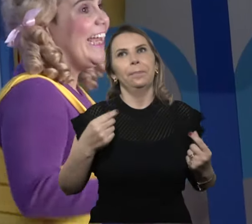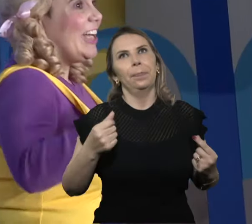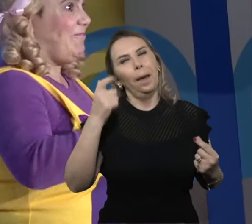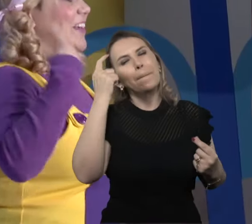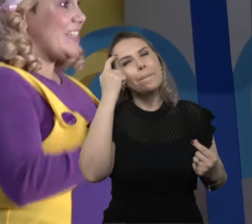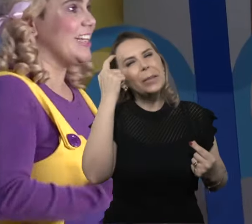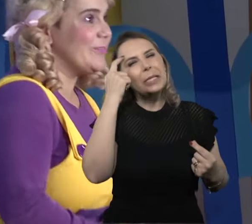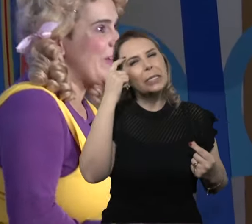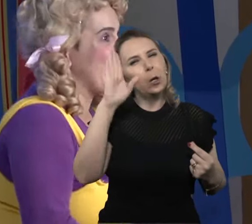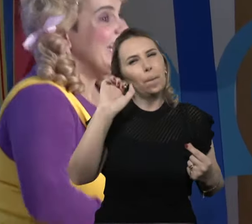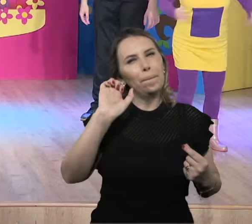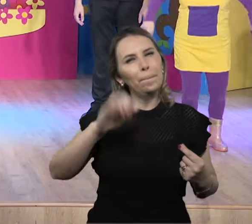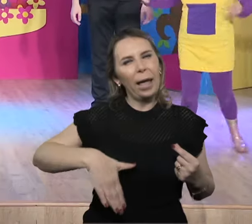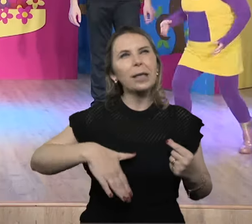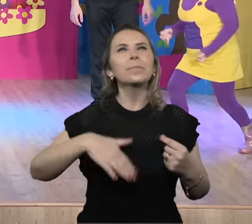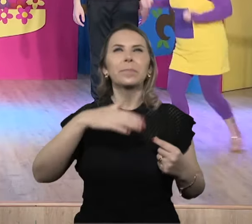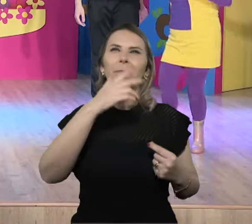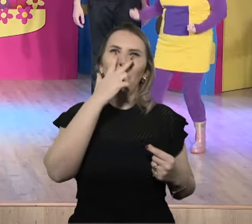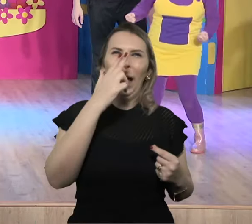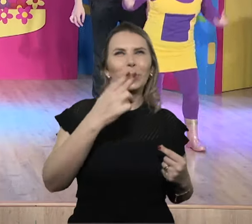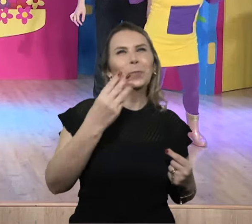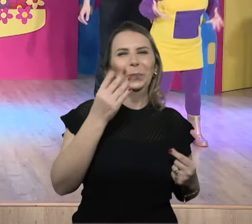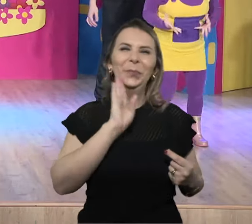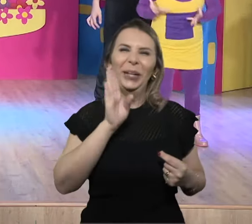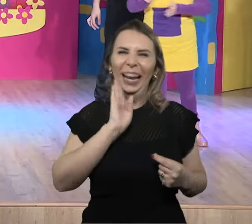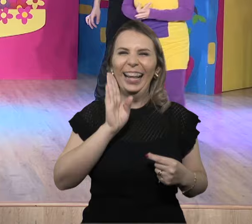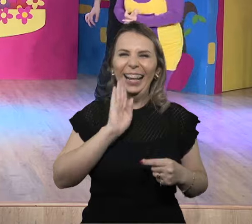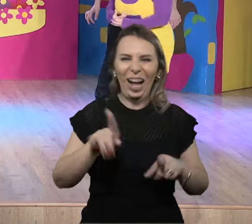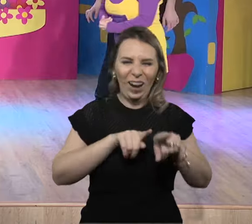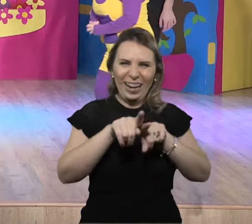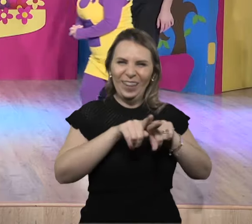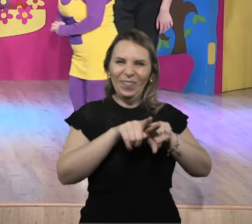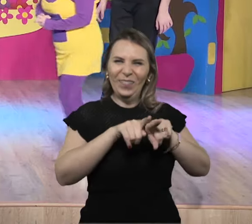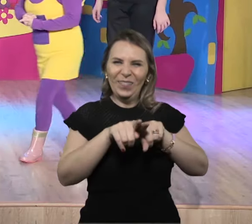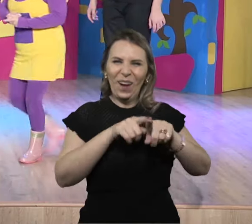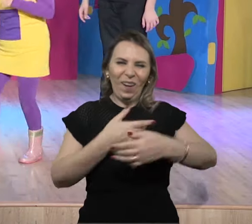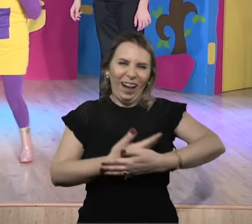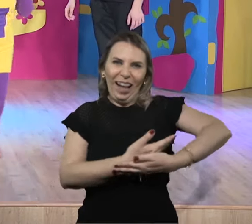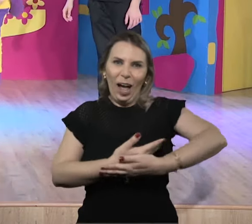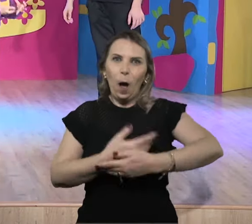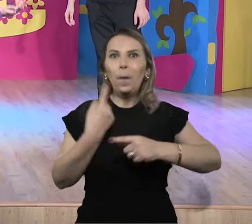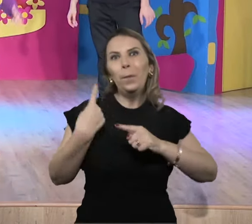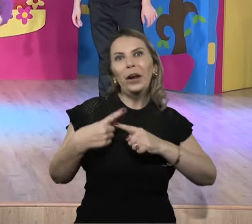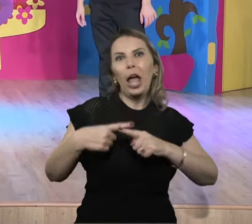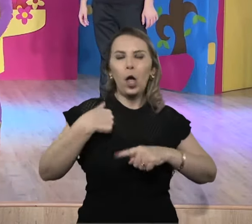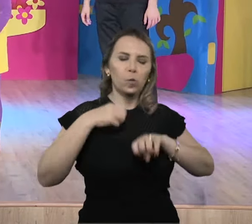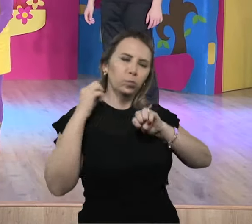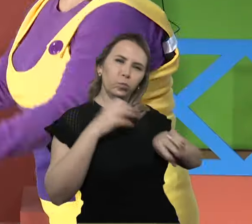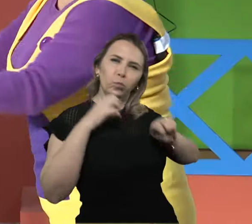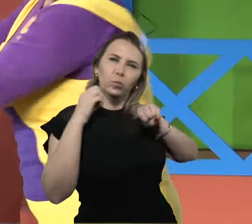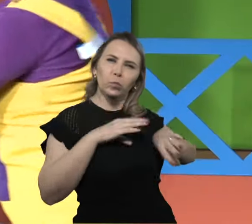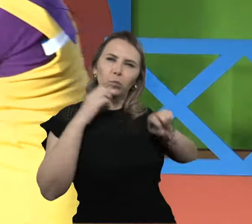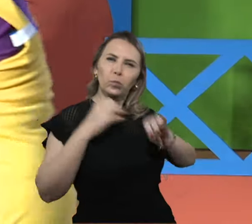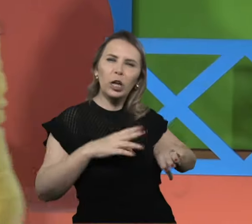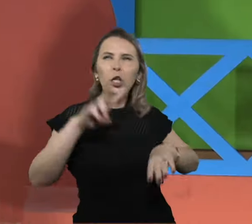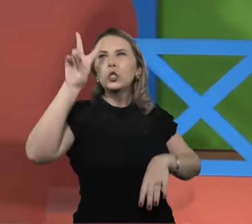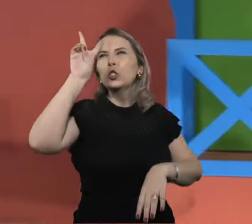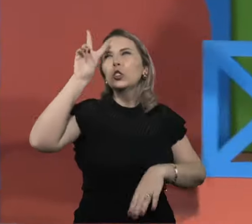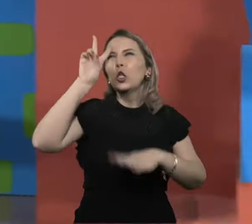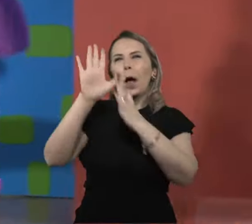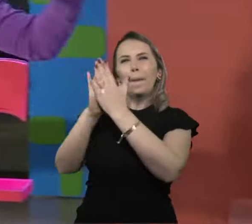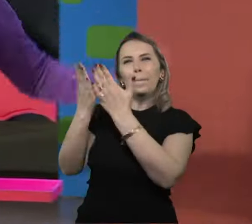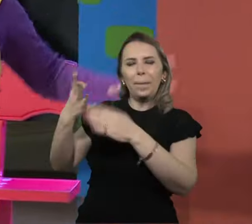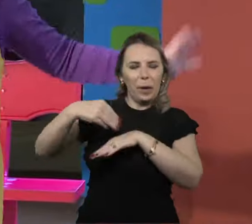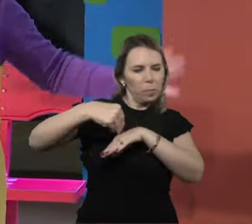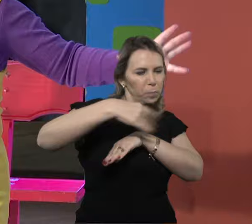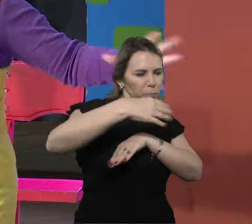É, pensando bem, deve ser muito, mas muito, muito legal ter um irmãozinho. Porque daí eu vou poder ensinar pra ele todas